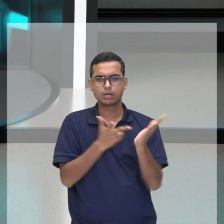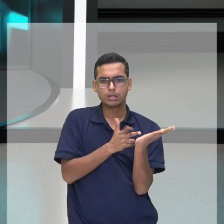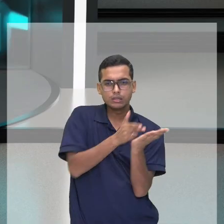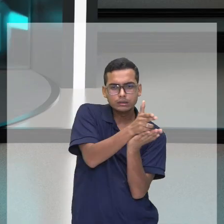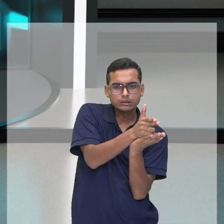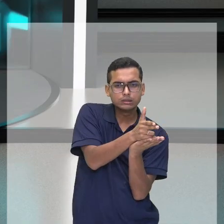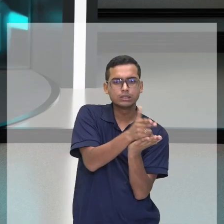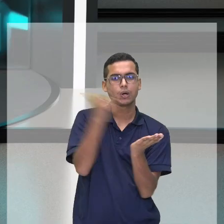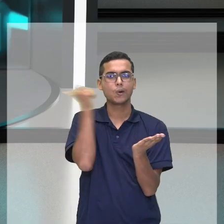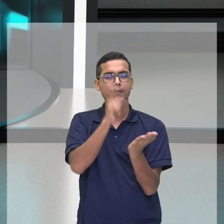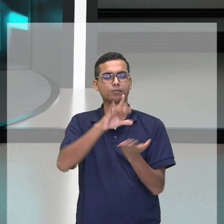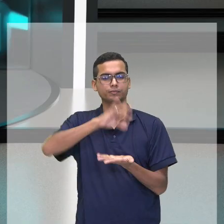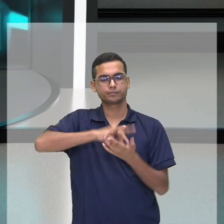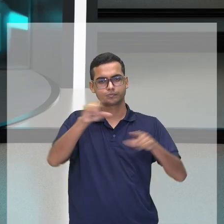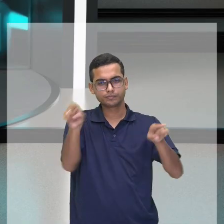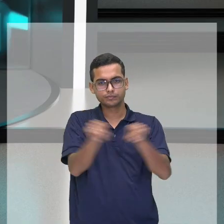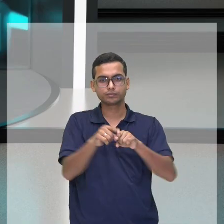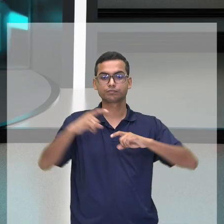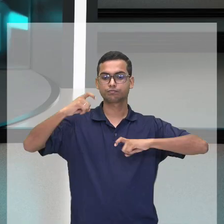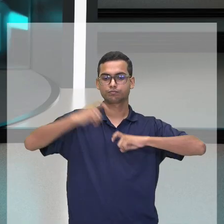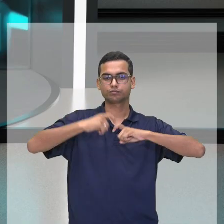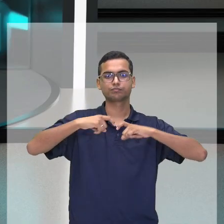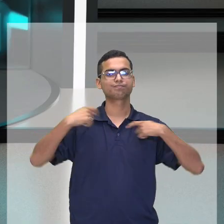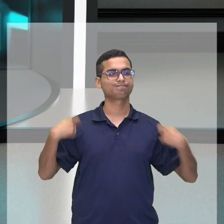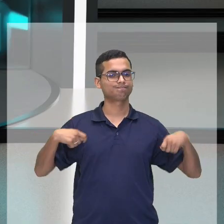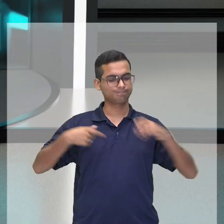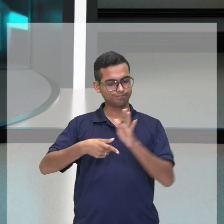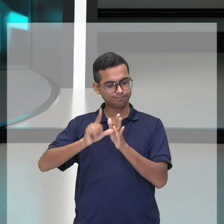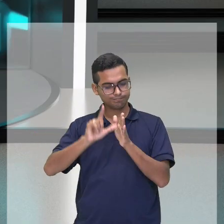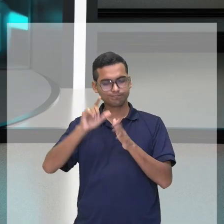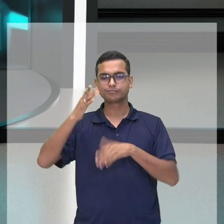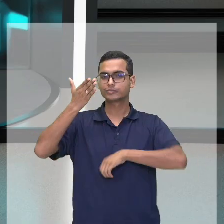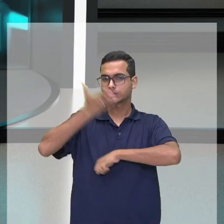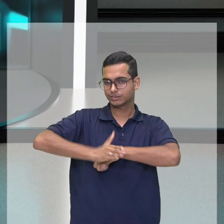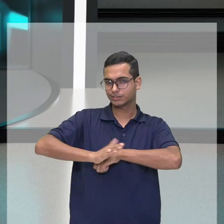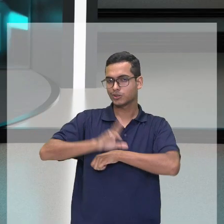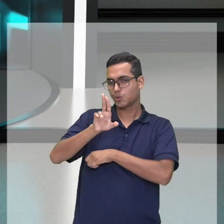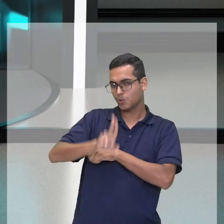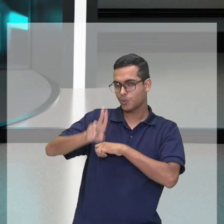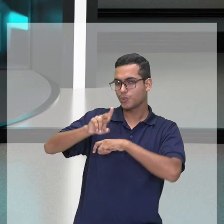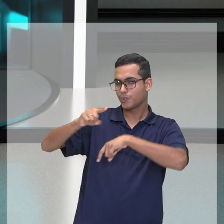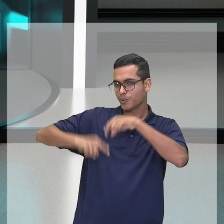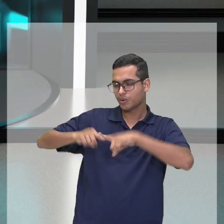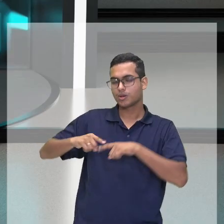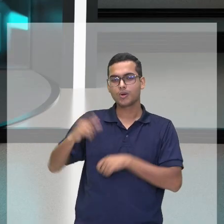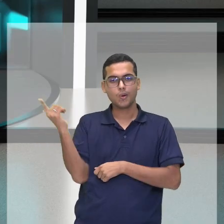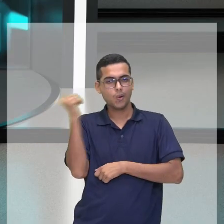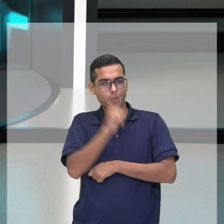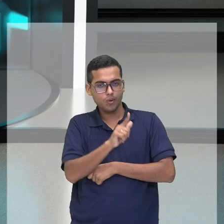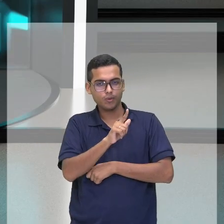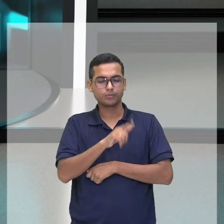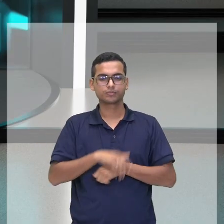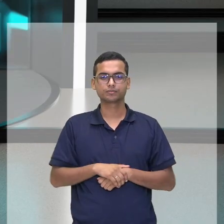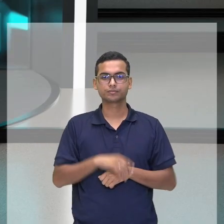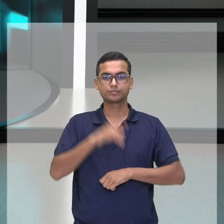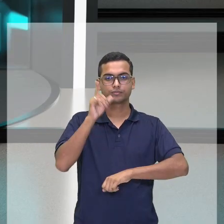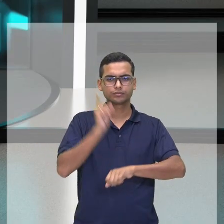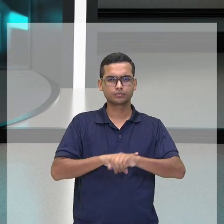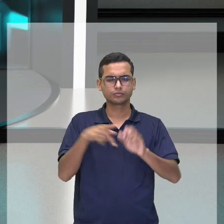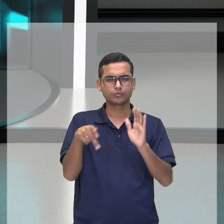precisão. O médico precisa treinar bastante o uso daquela ferramenta para poder